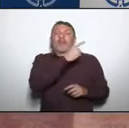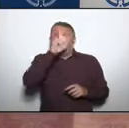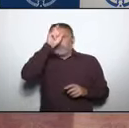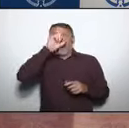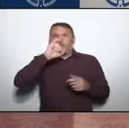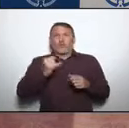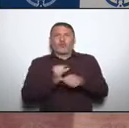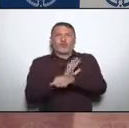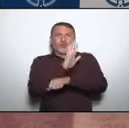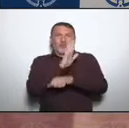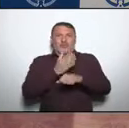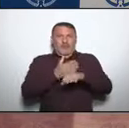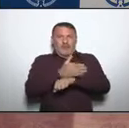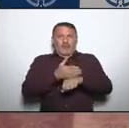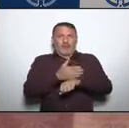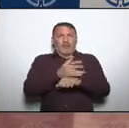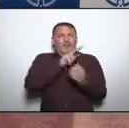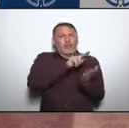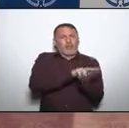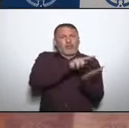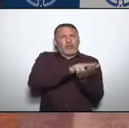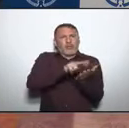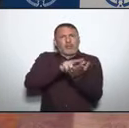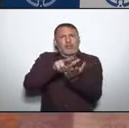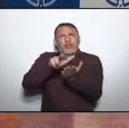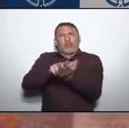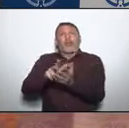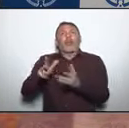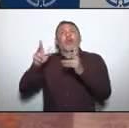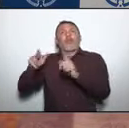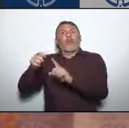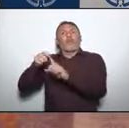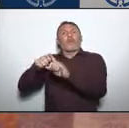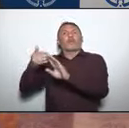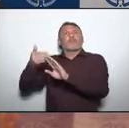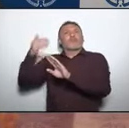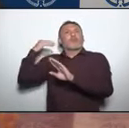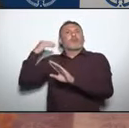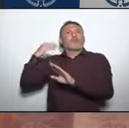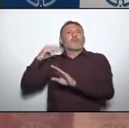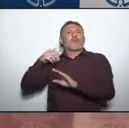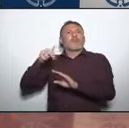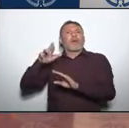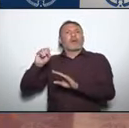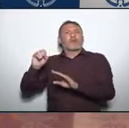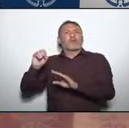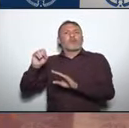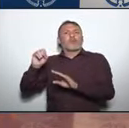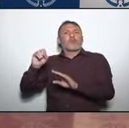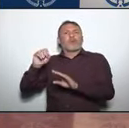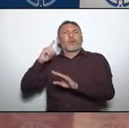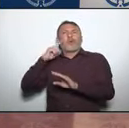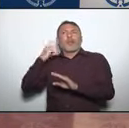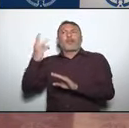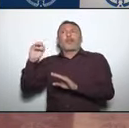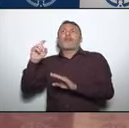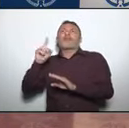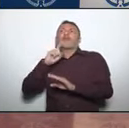Neves, é a mesma quantidade de todo o mês de março, né, pessoas com coronavírus. Então, você vê que a